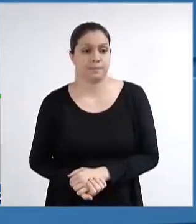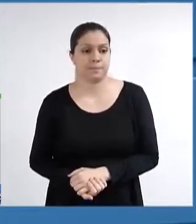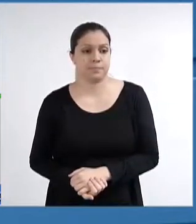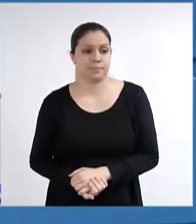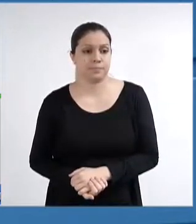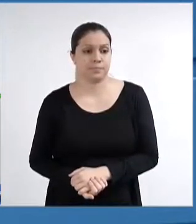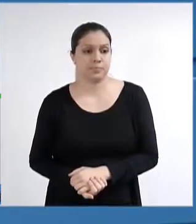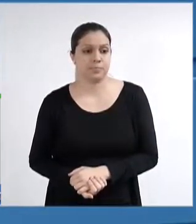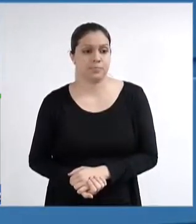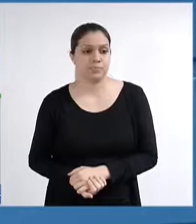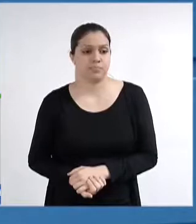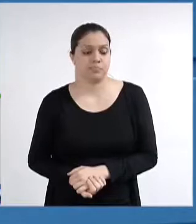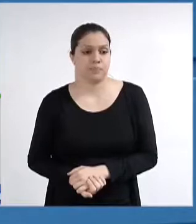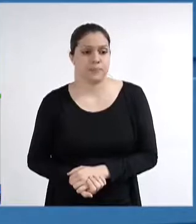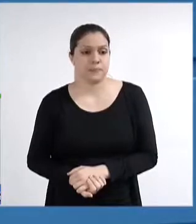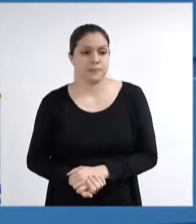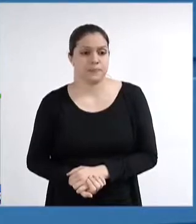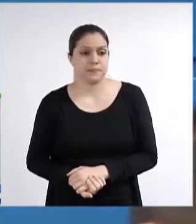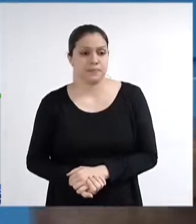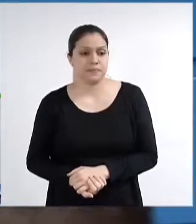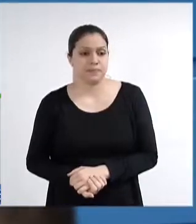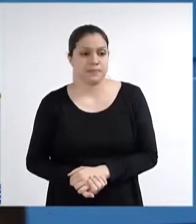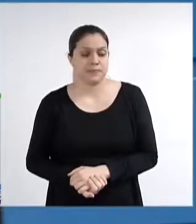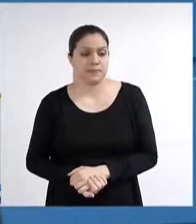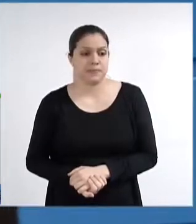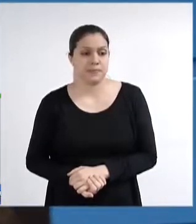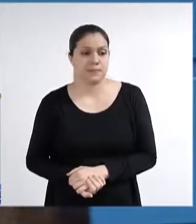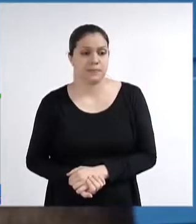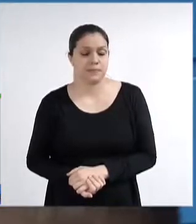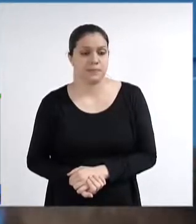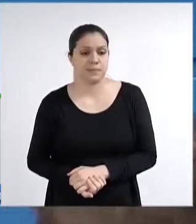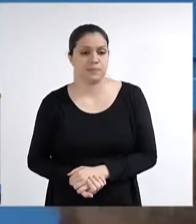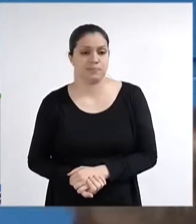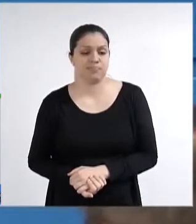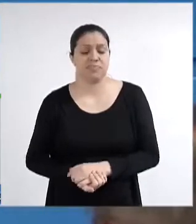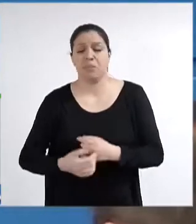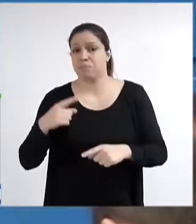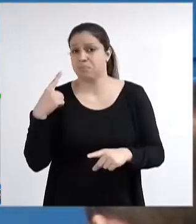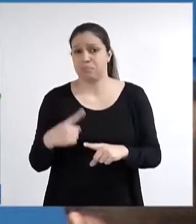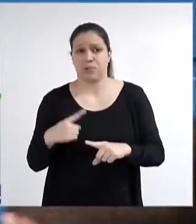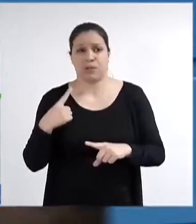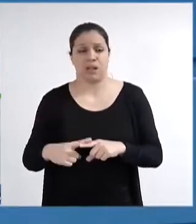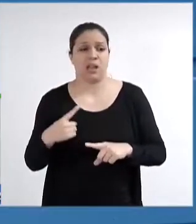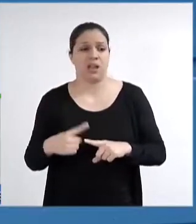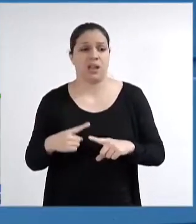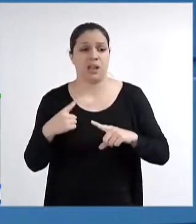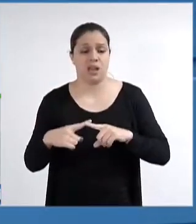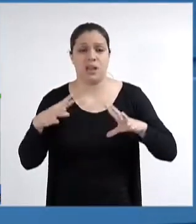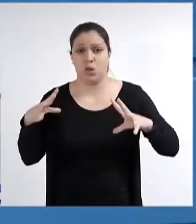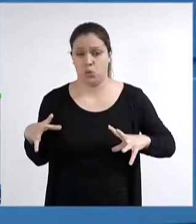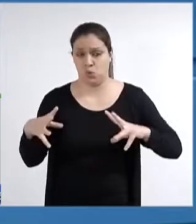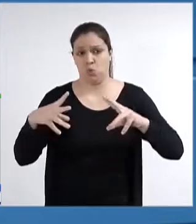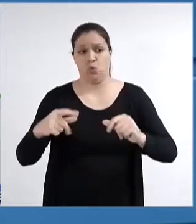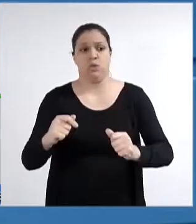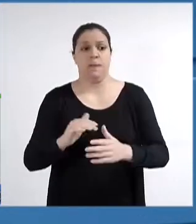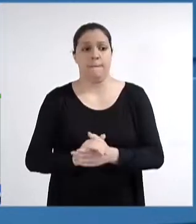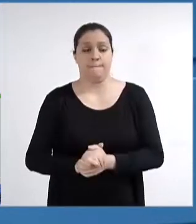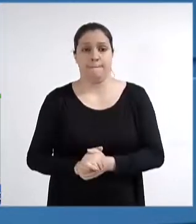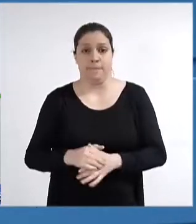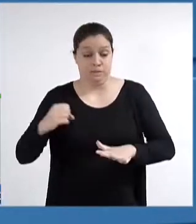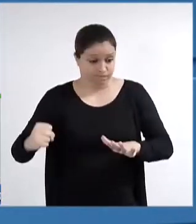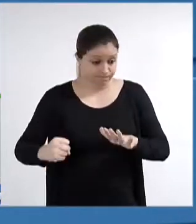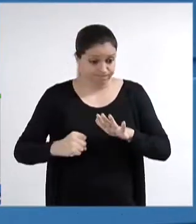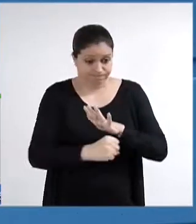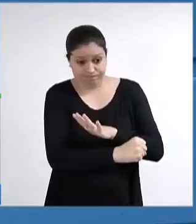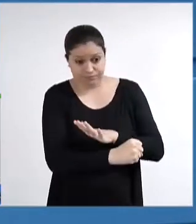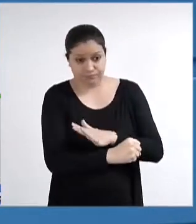parceiro não muito agradável nessa questão, porque tudo aquilo que era para vir para o estado de Mato Grosso